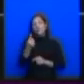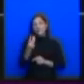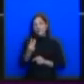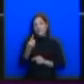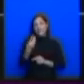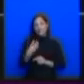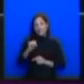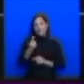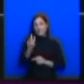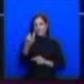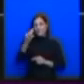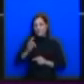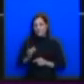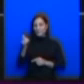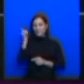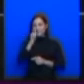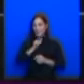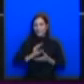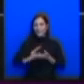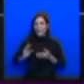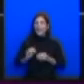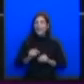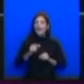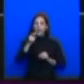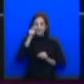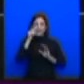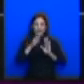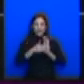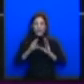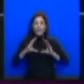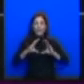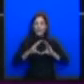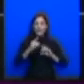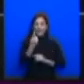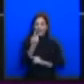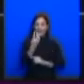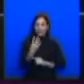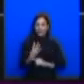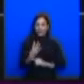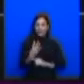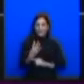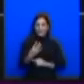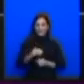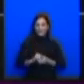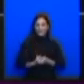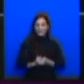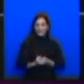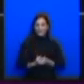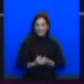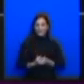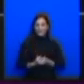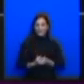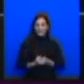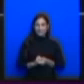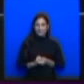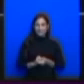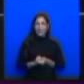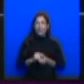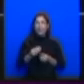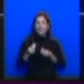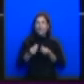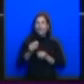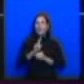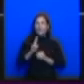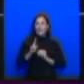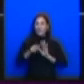ou 15 números. Fique de olho na sua aposta. Vem chegando mais um número, 14. Bola 14. Como o